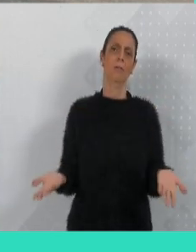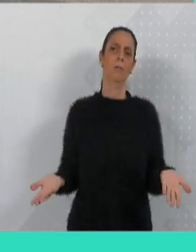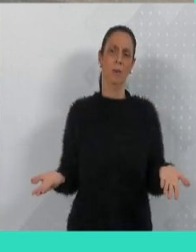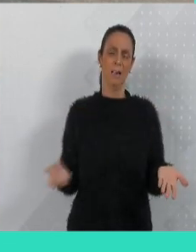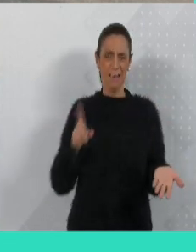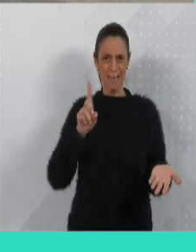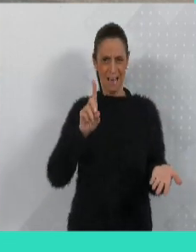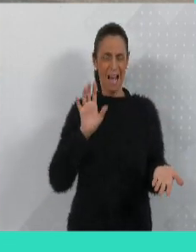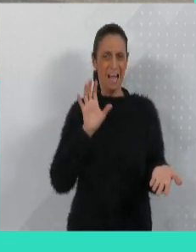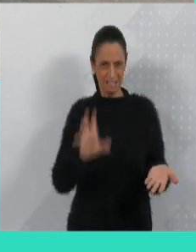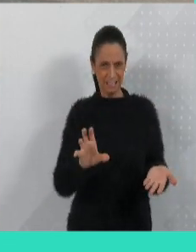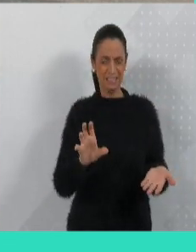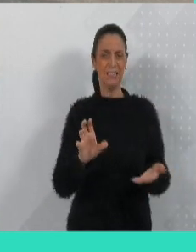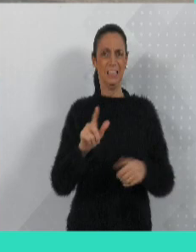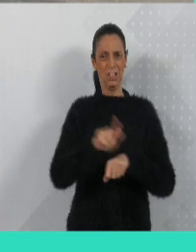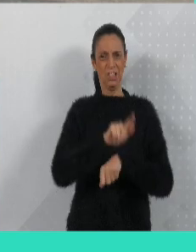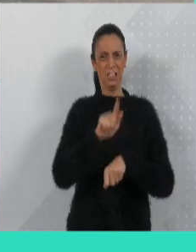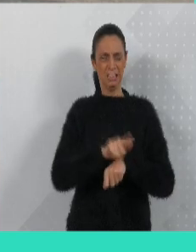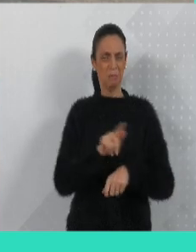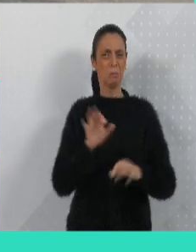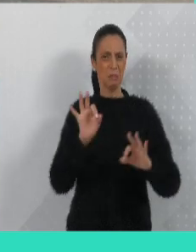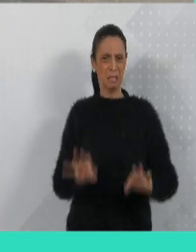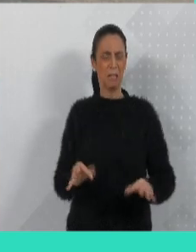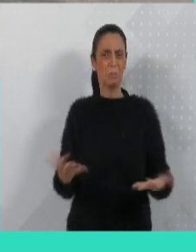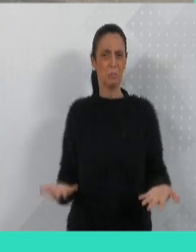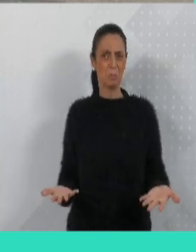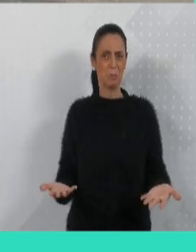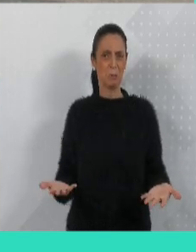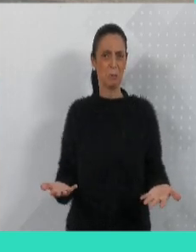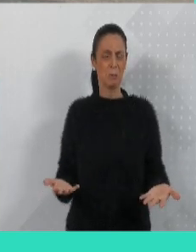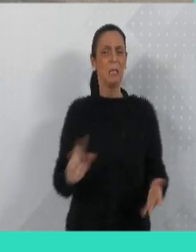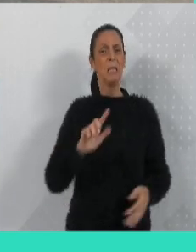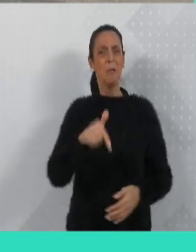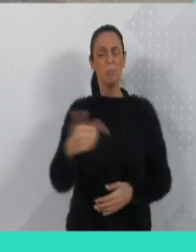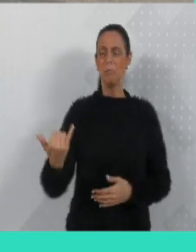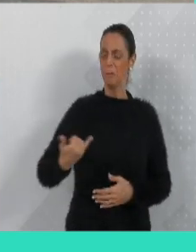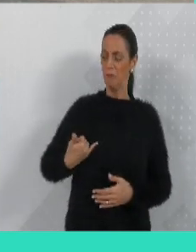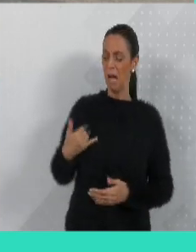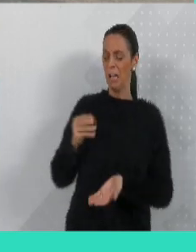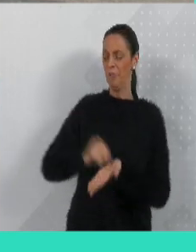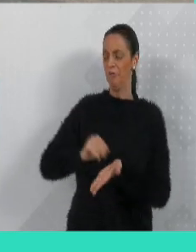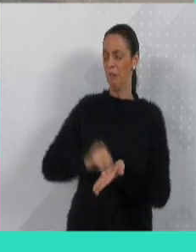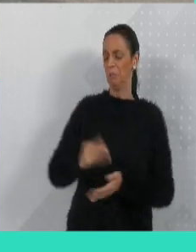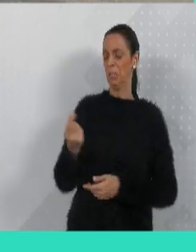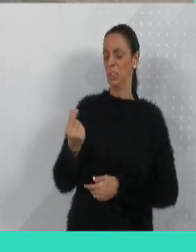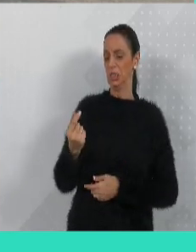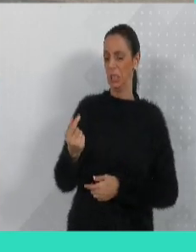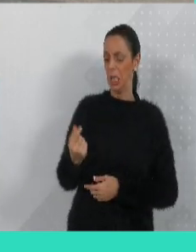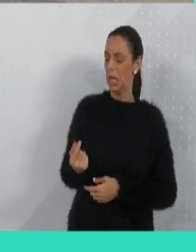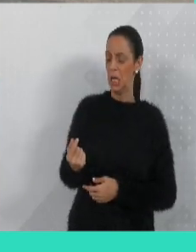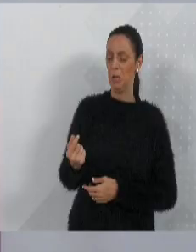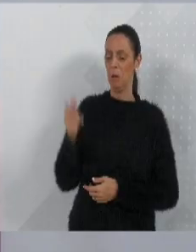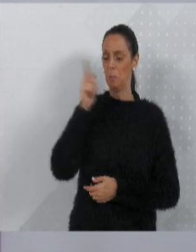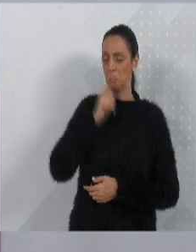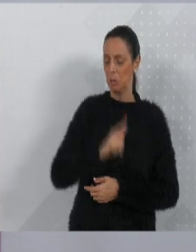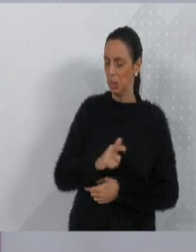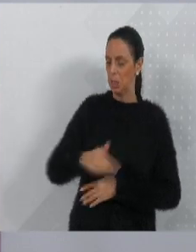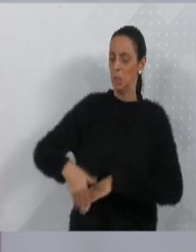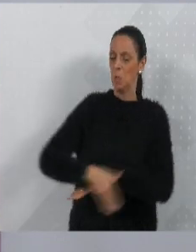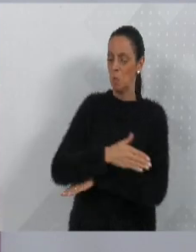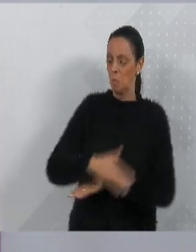é gestão e vem me falar que tá faltando recurso para tapar buraco na tem Rua aí que demorou dois meses para tapar um